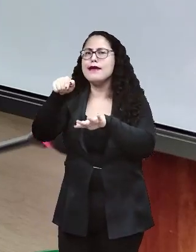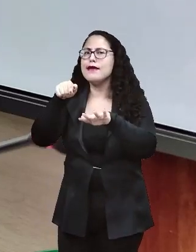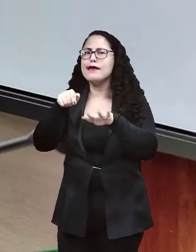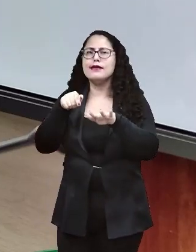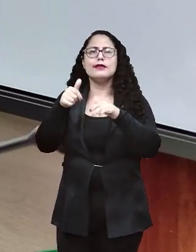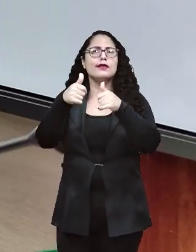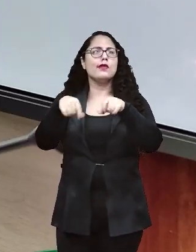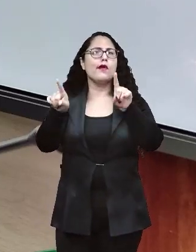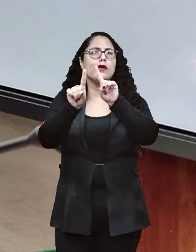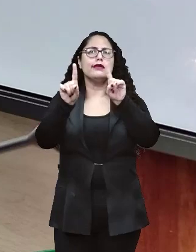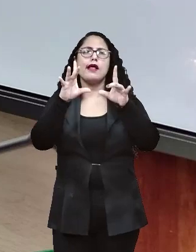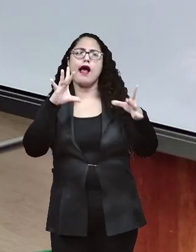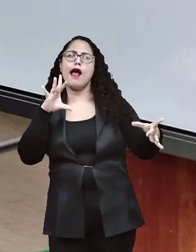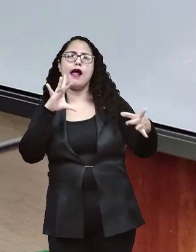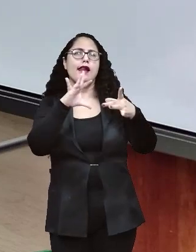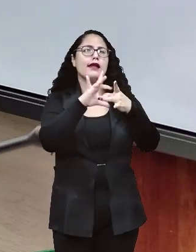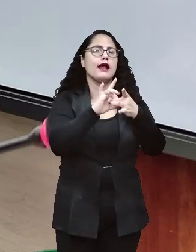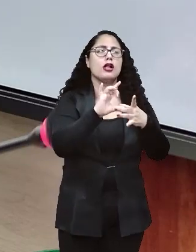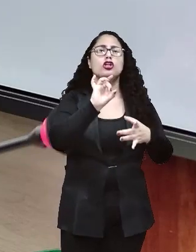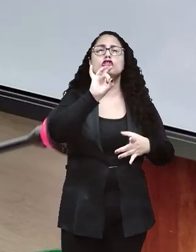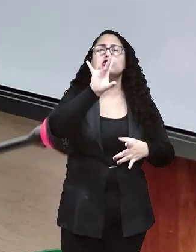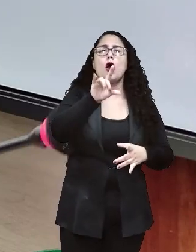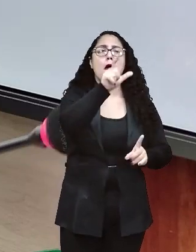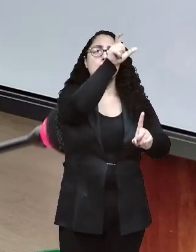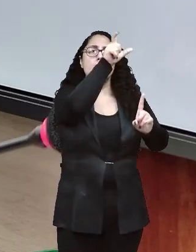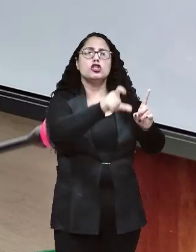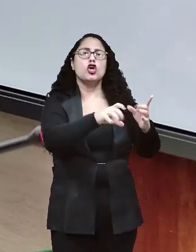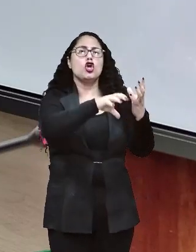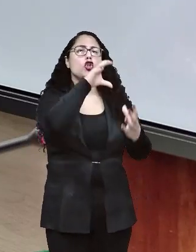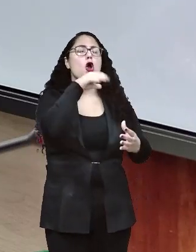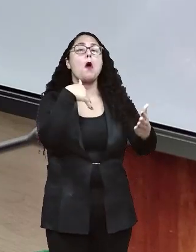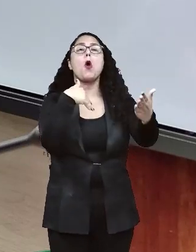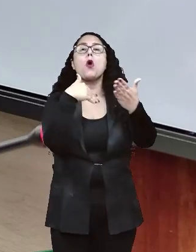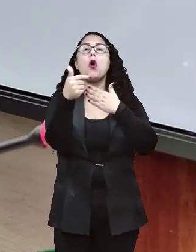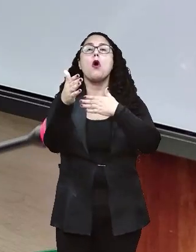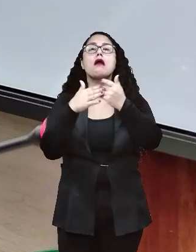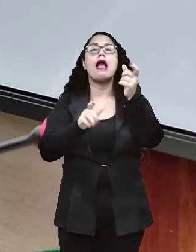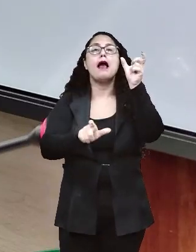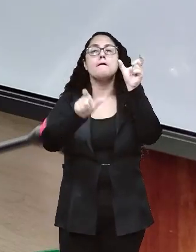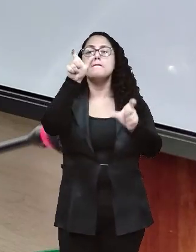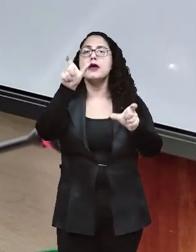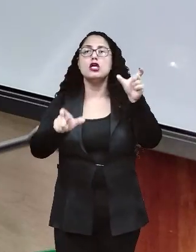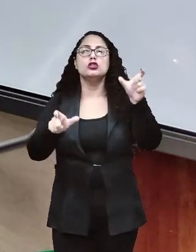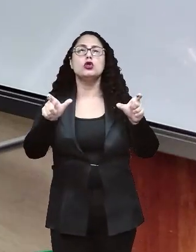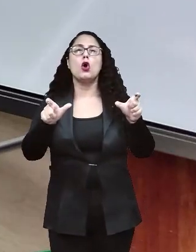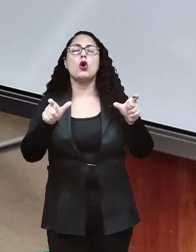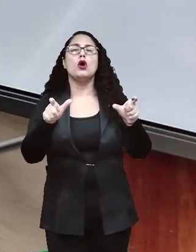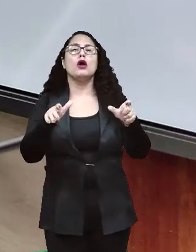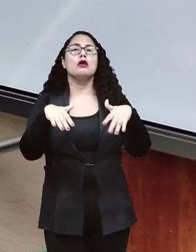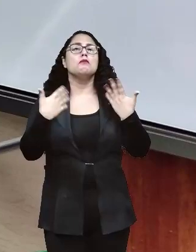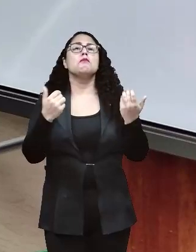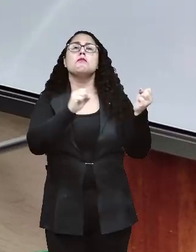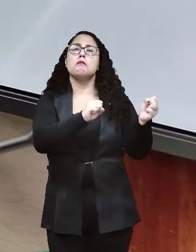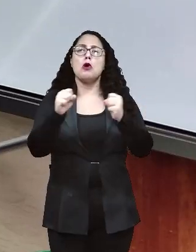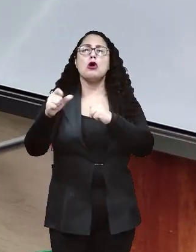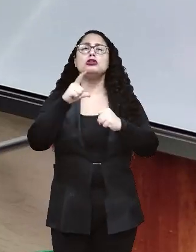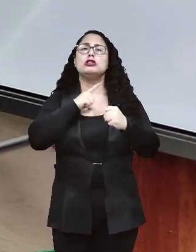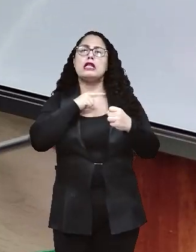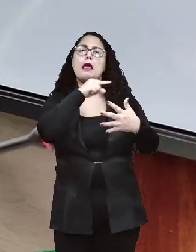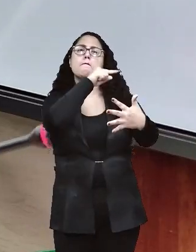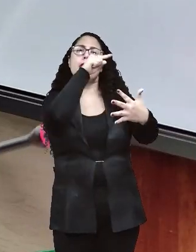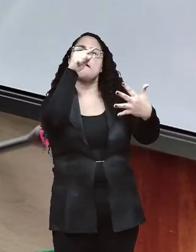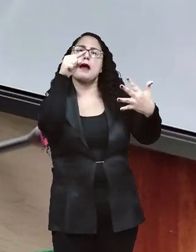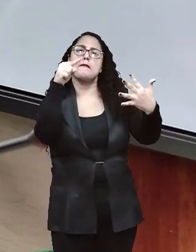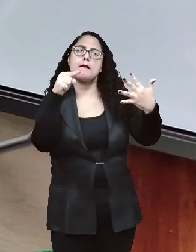está associado só à pessoa idosa. Exatamente. Qualquer pessoa pode ter qualquer um desses, né, dessas